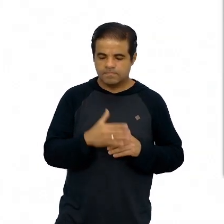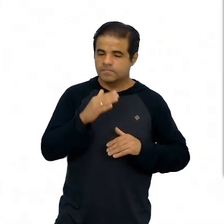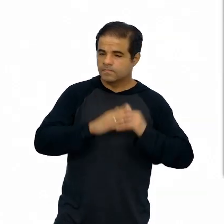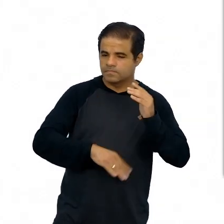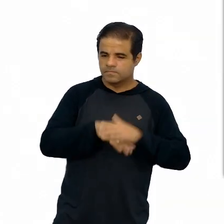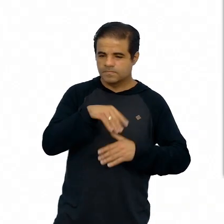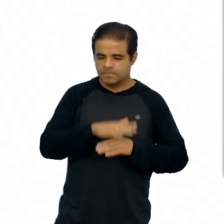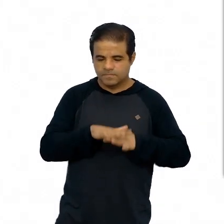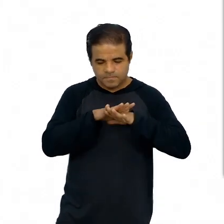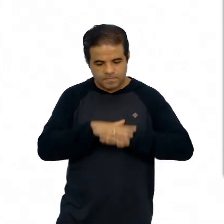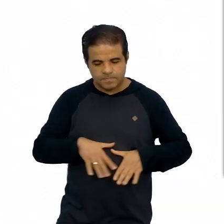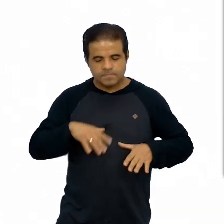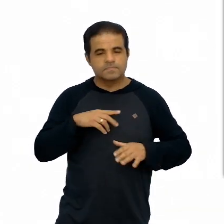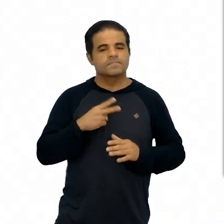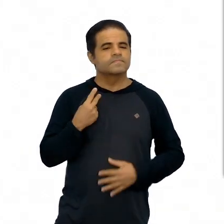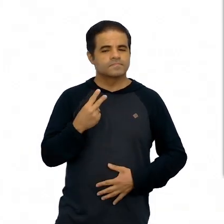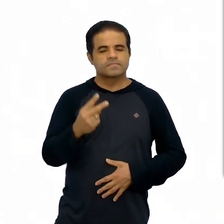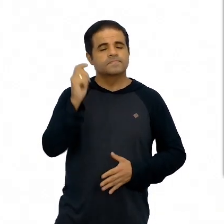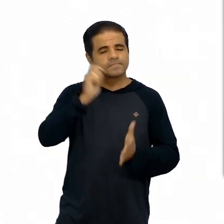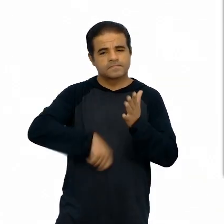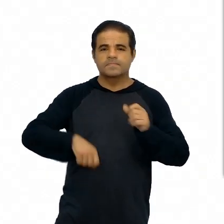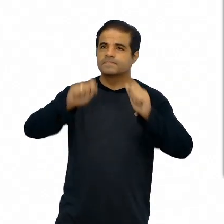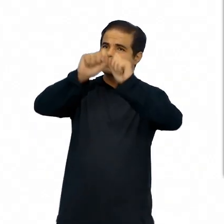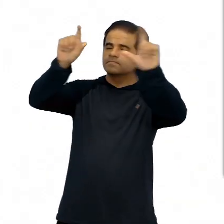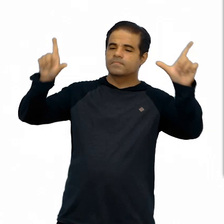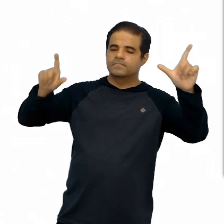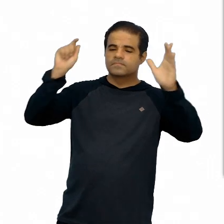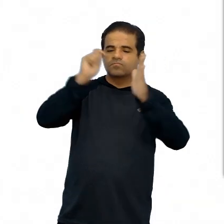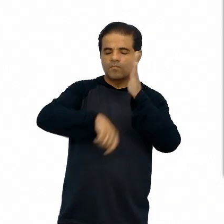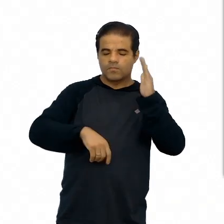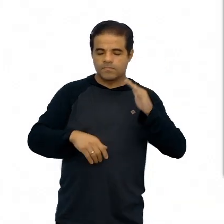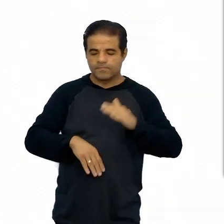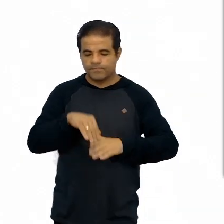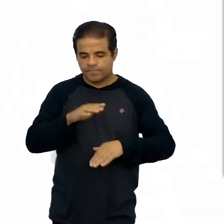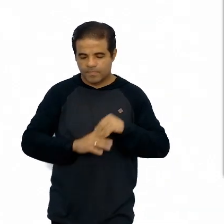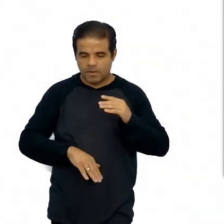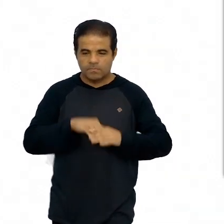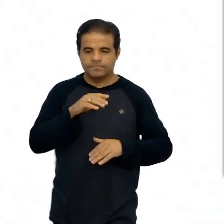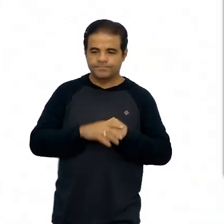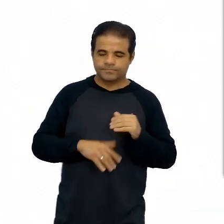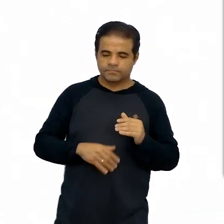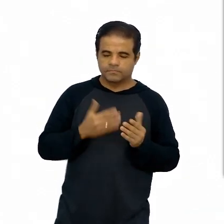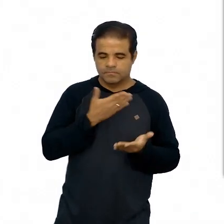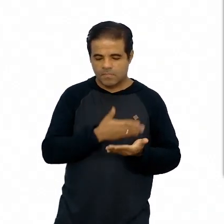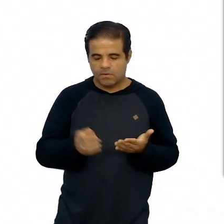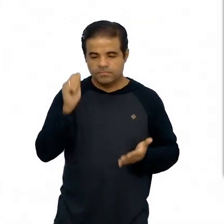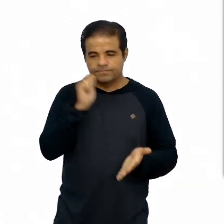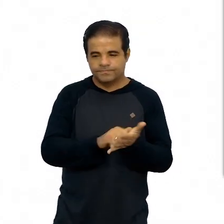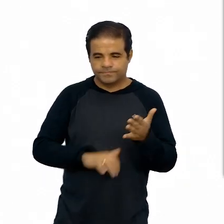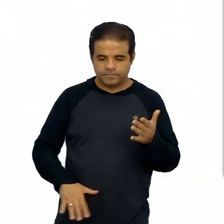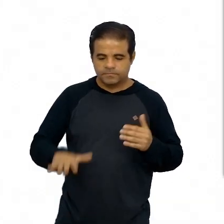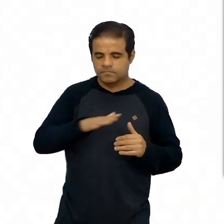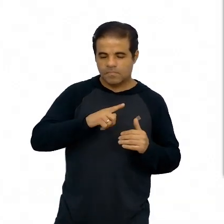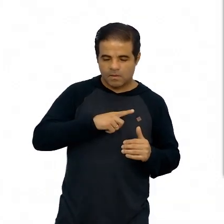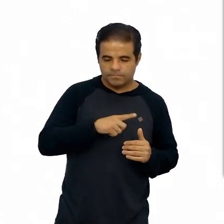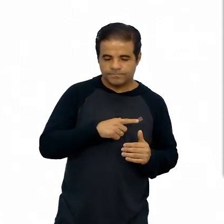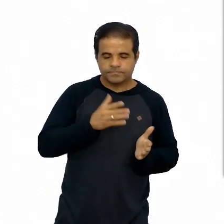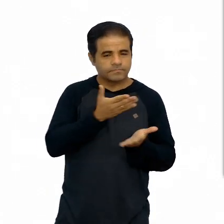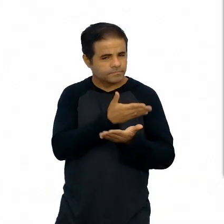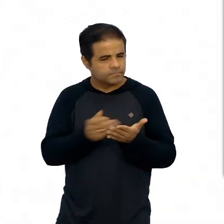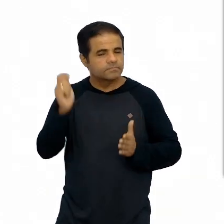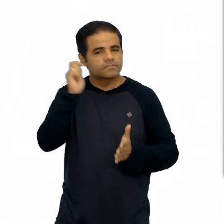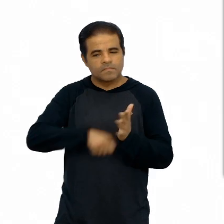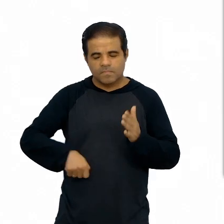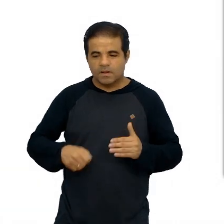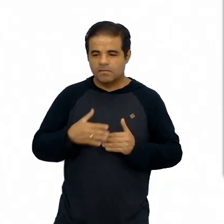de algumas duplas registre na lousa as estratégias utilizadas para resolver a atividade. Enquanto